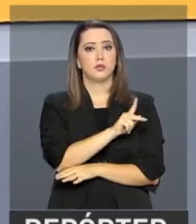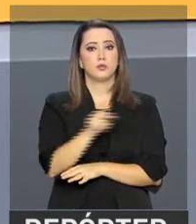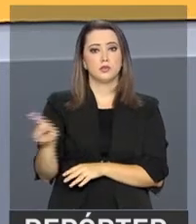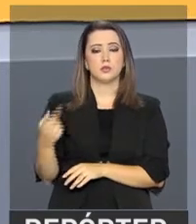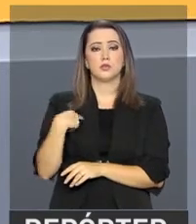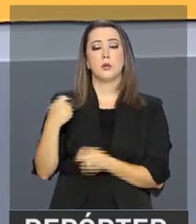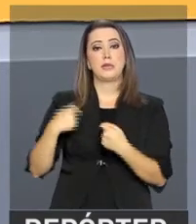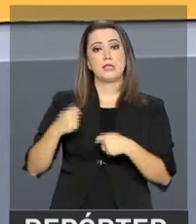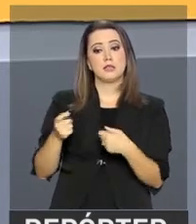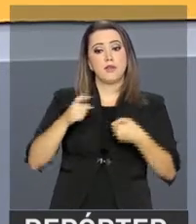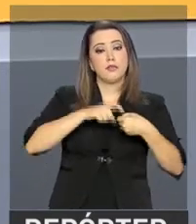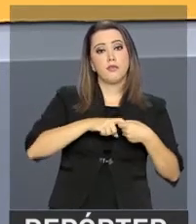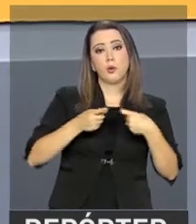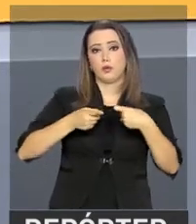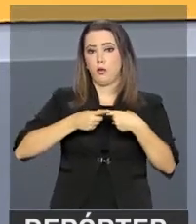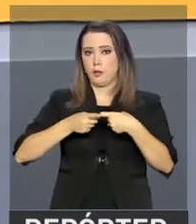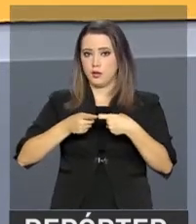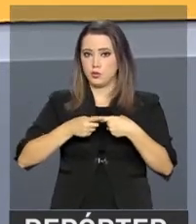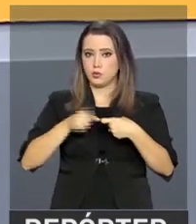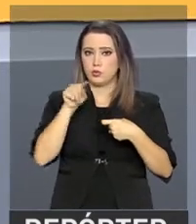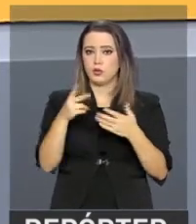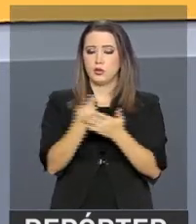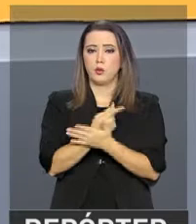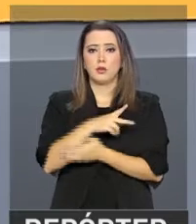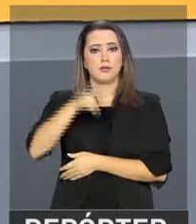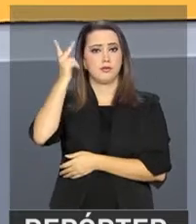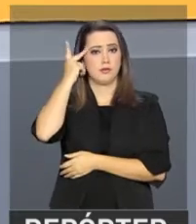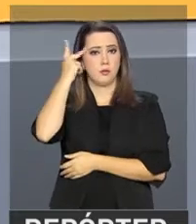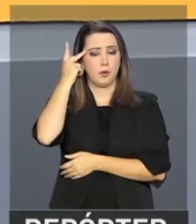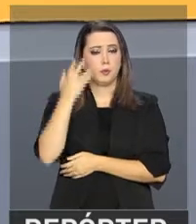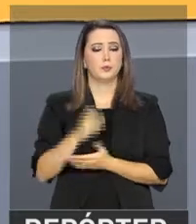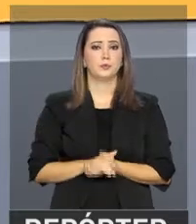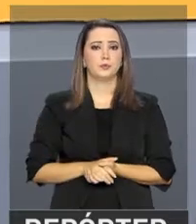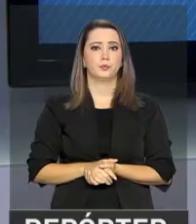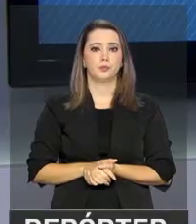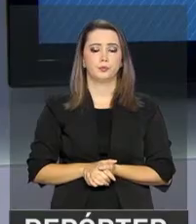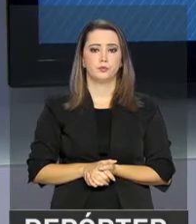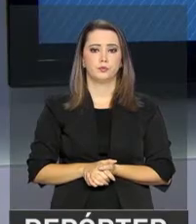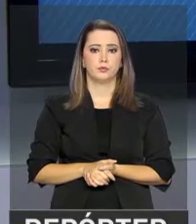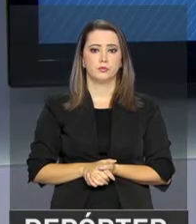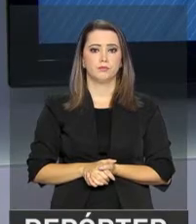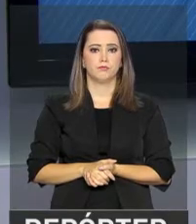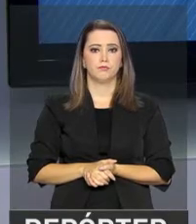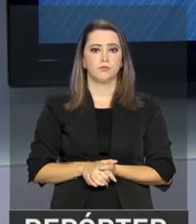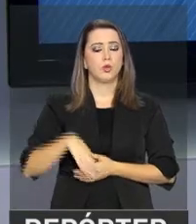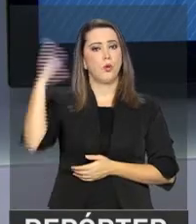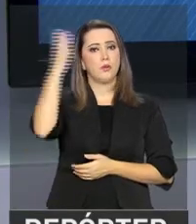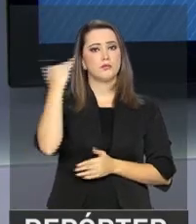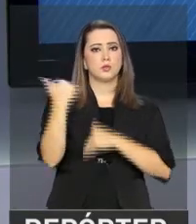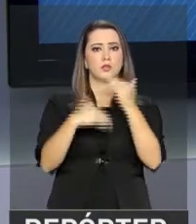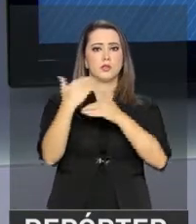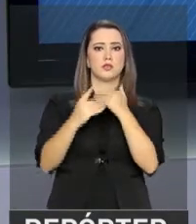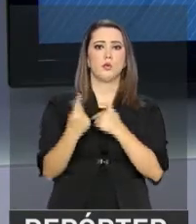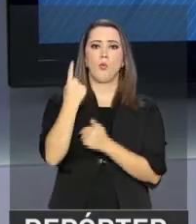passar por uma revisão urológica ela será feita no hospital sírio libanês em são paulo o brasil deve crescer no